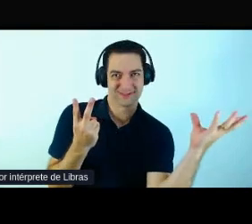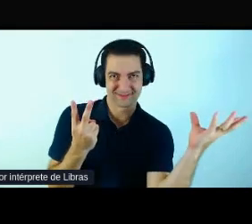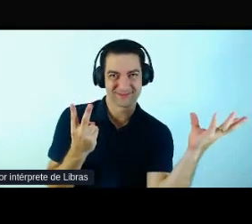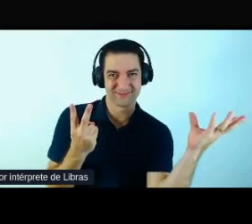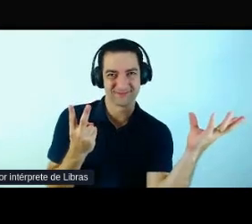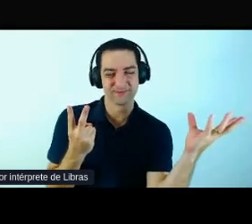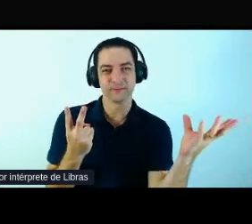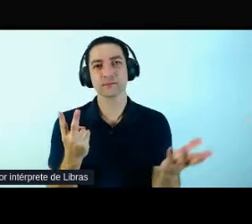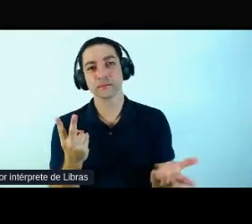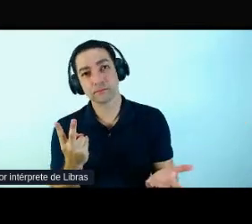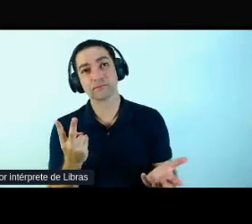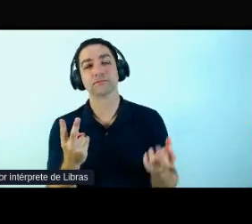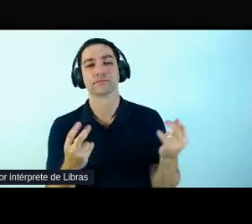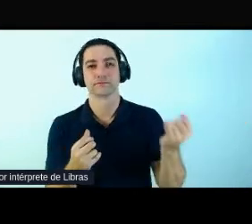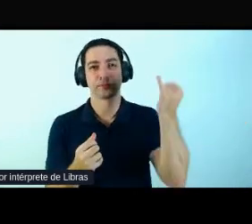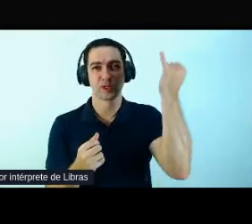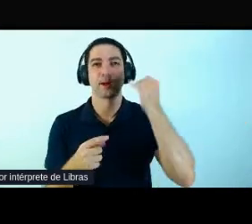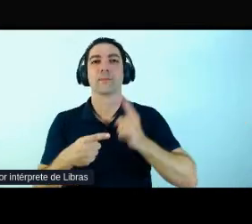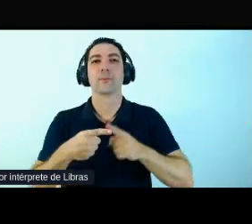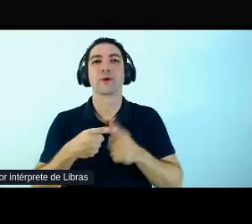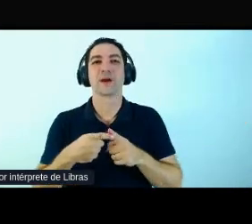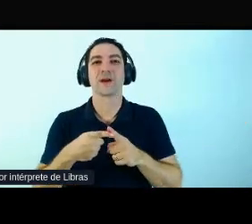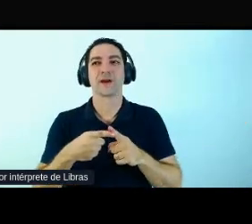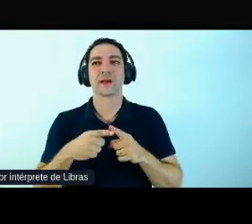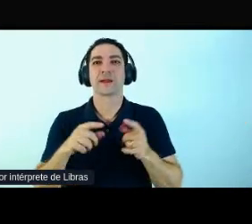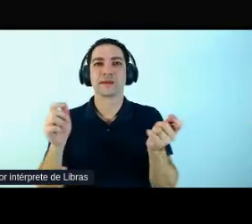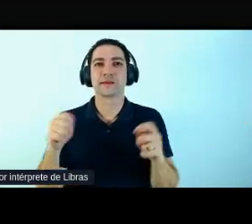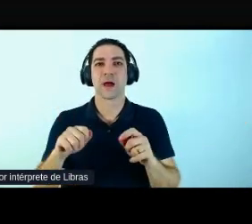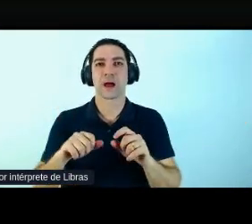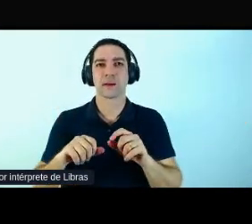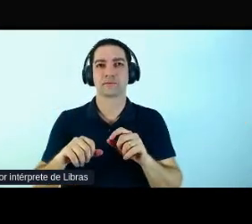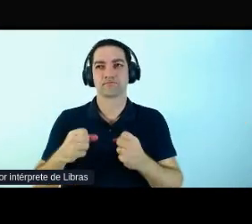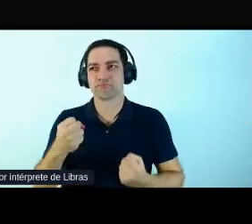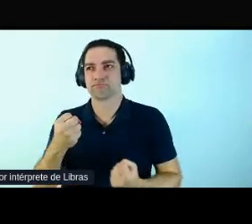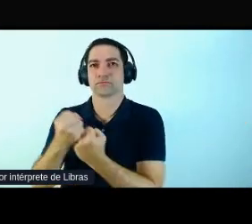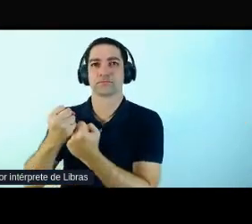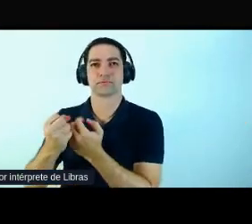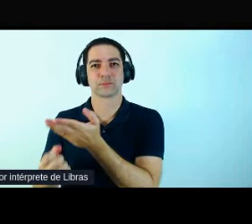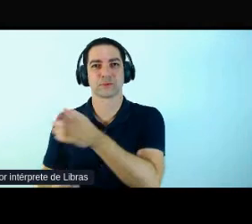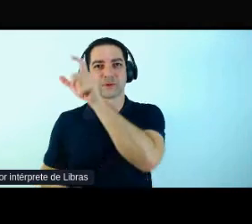cenário, mas para certos cenários é muito importante, sim.